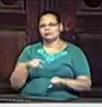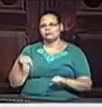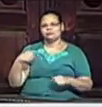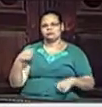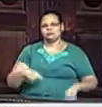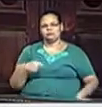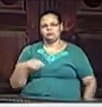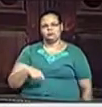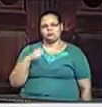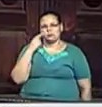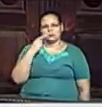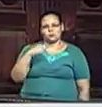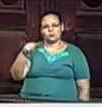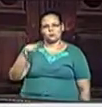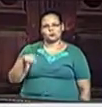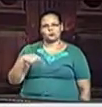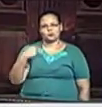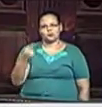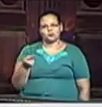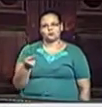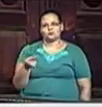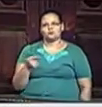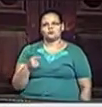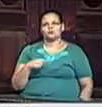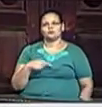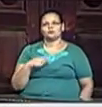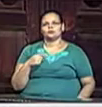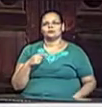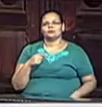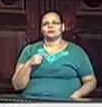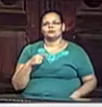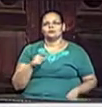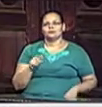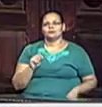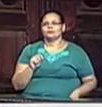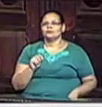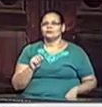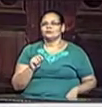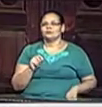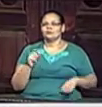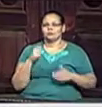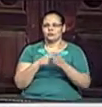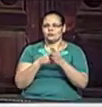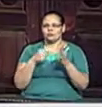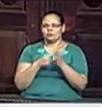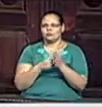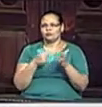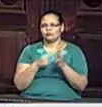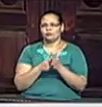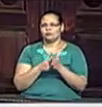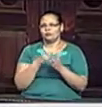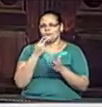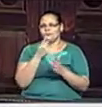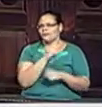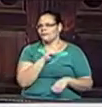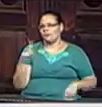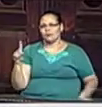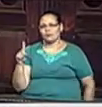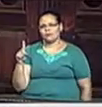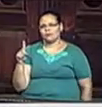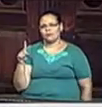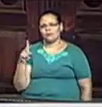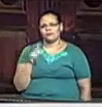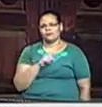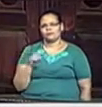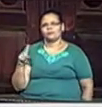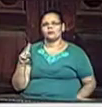na semana que vem, a cerrar fileiras para lutar, dizer um não rotundo,